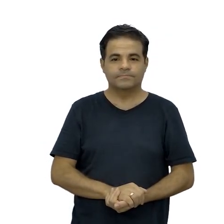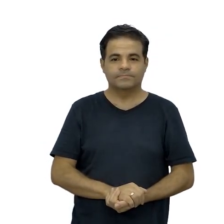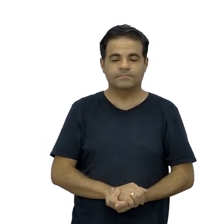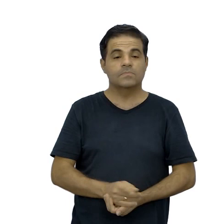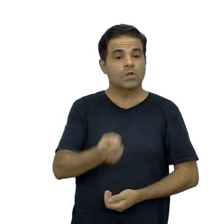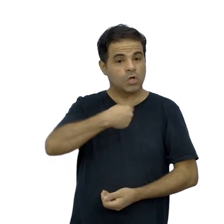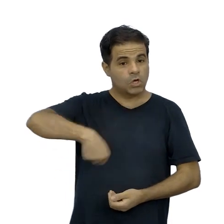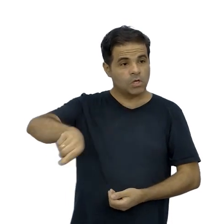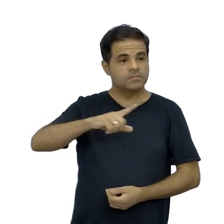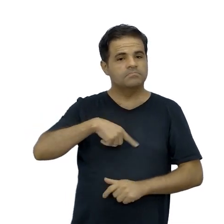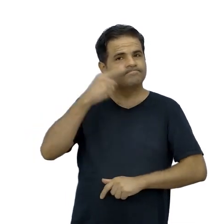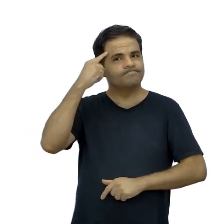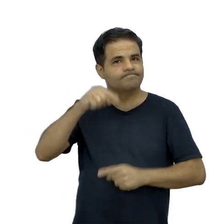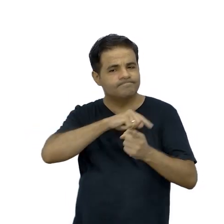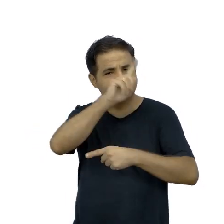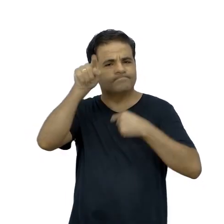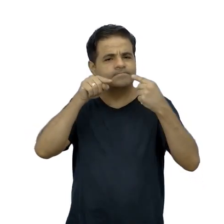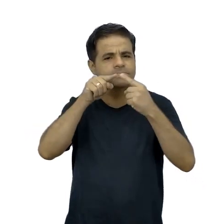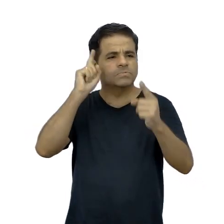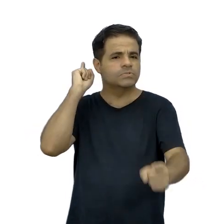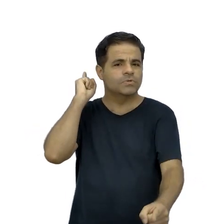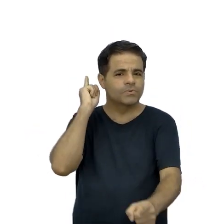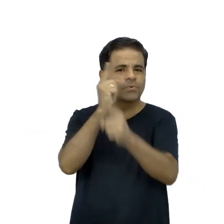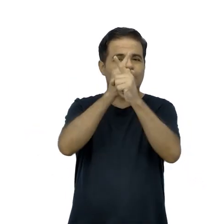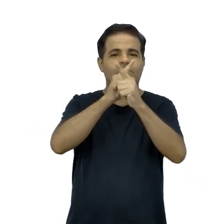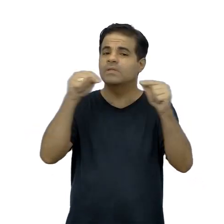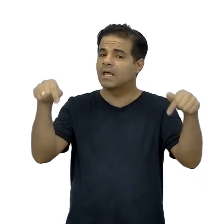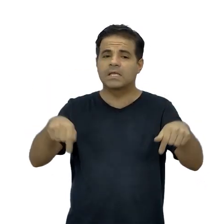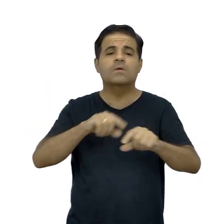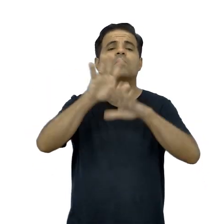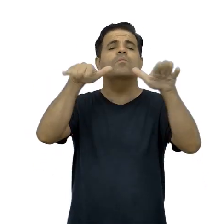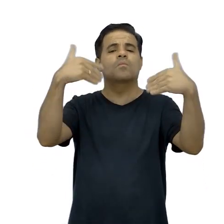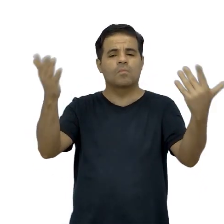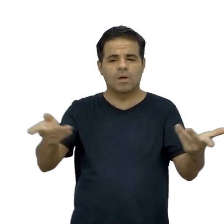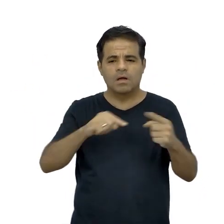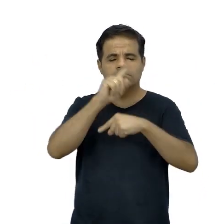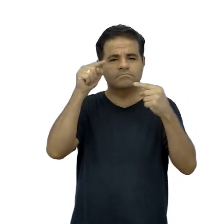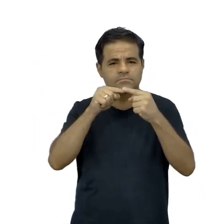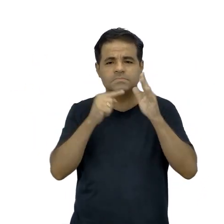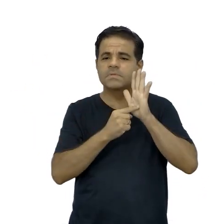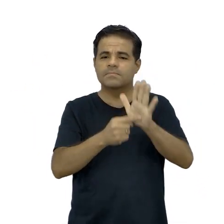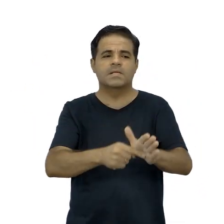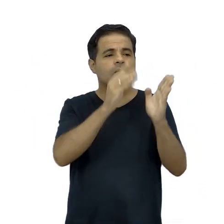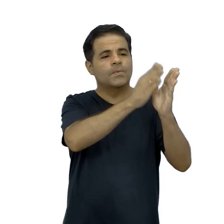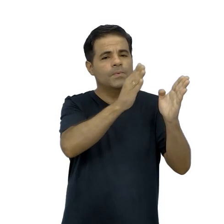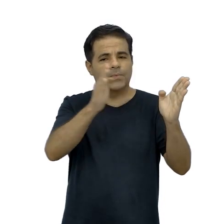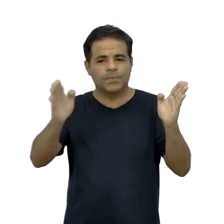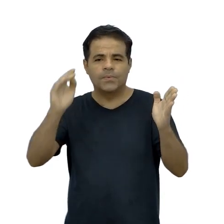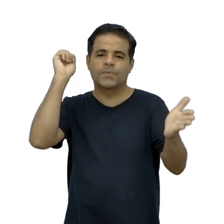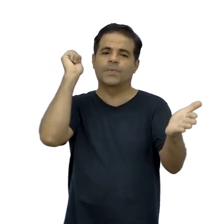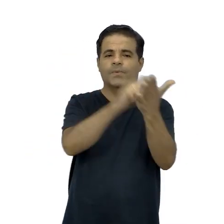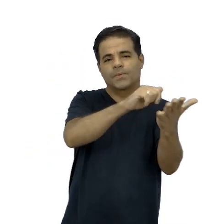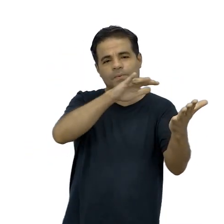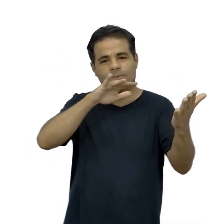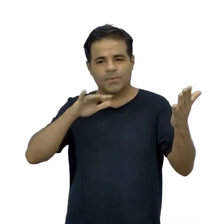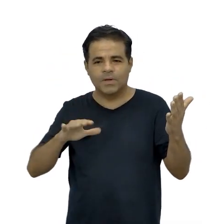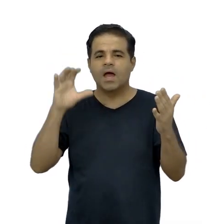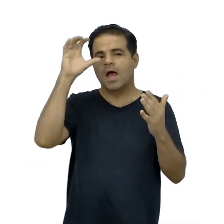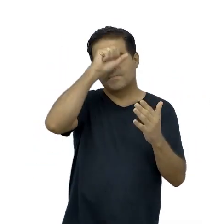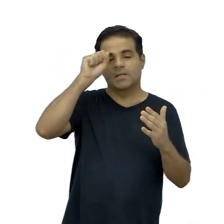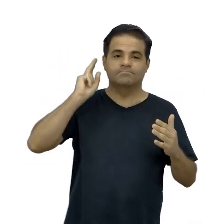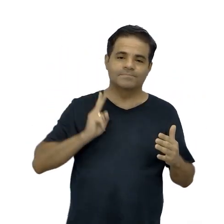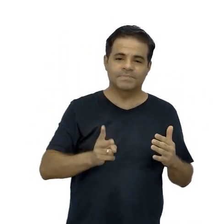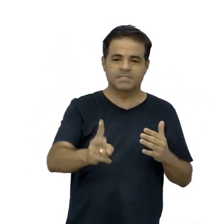Nós temos alguns objetivos nesse encontro. Um deles é apresentar a sequência de atividades do material Aprender